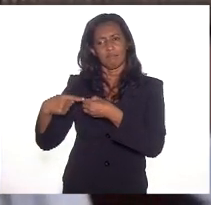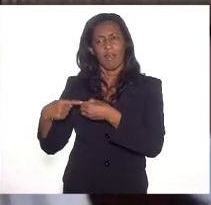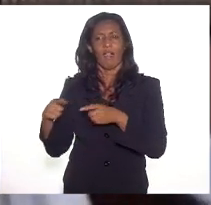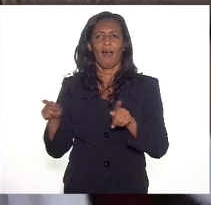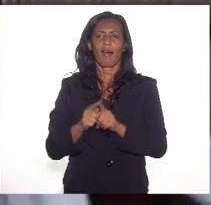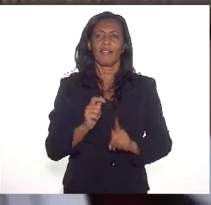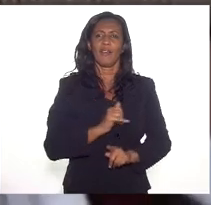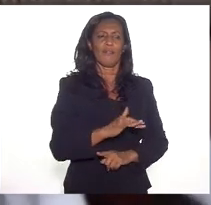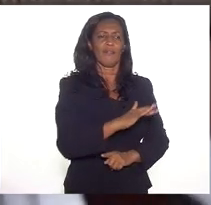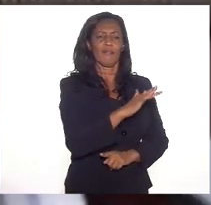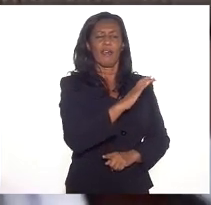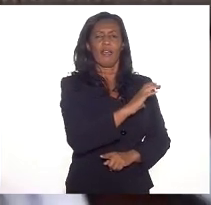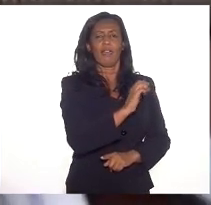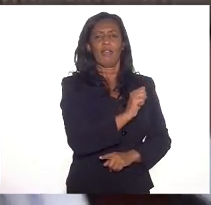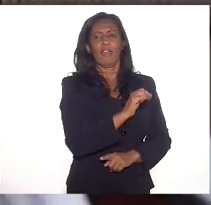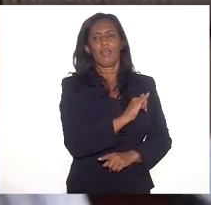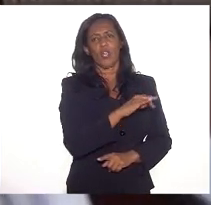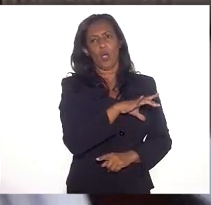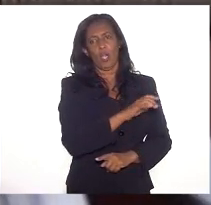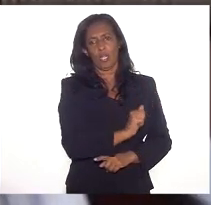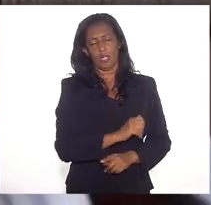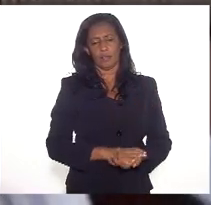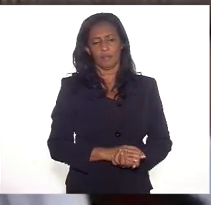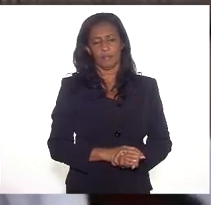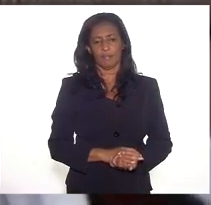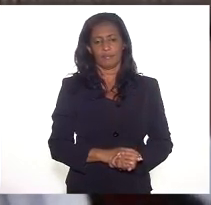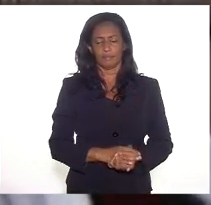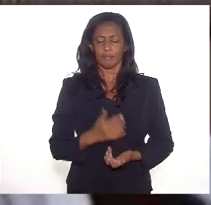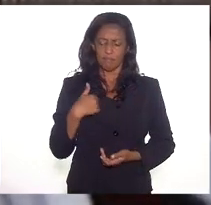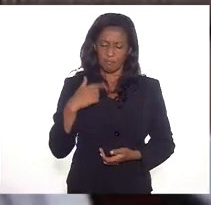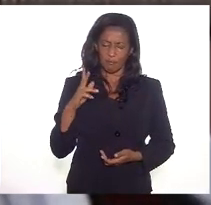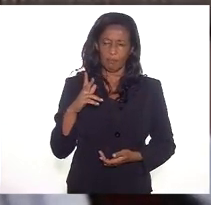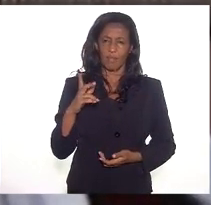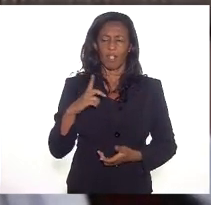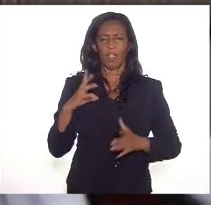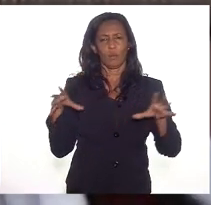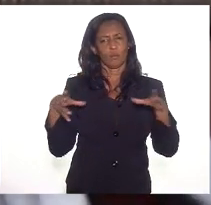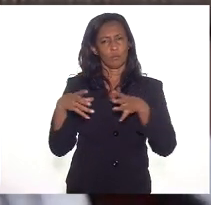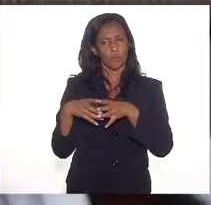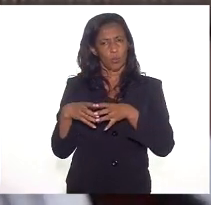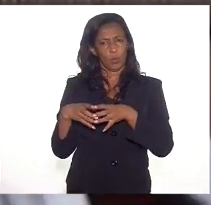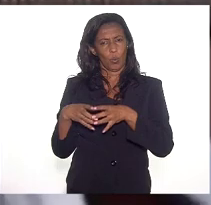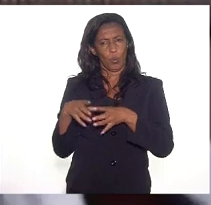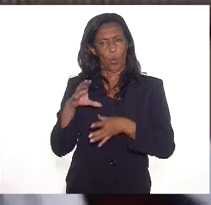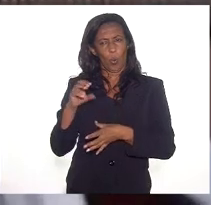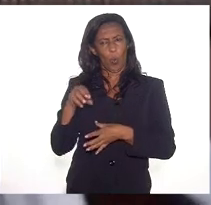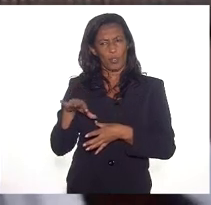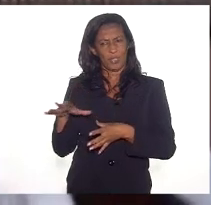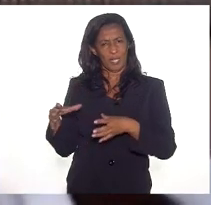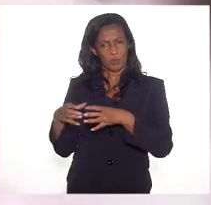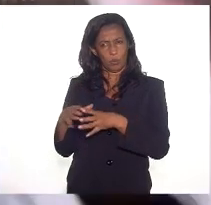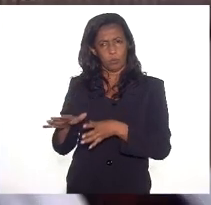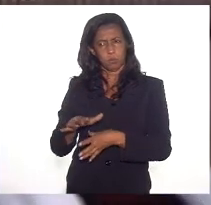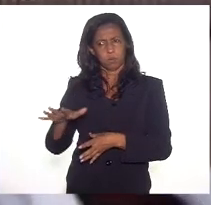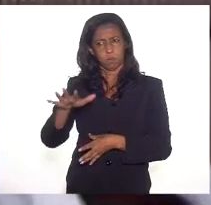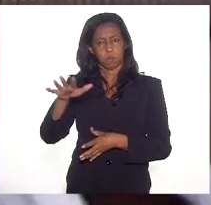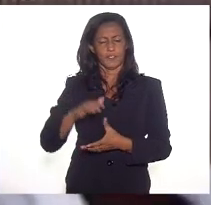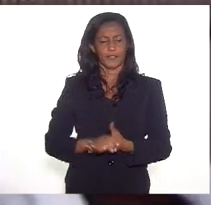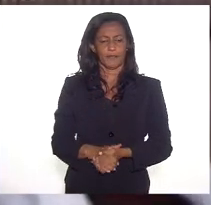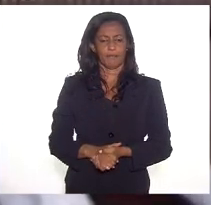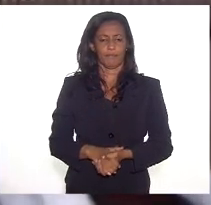o último. E a gente sabe, tivemos algumas comunidades tituladas, isso é um